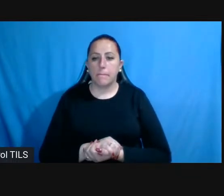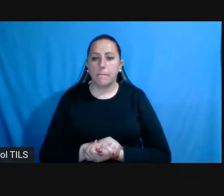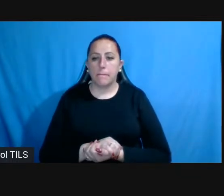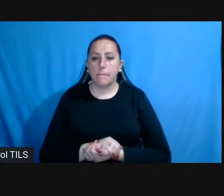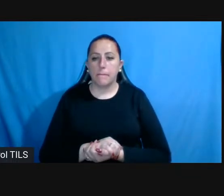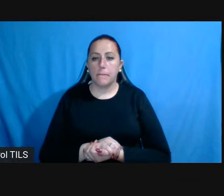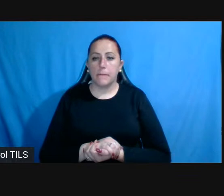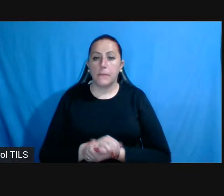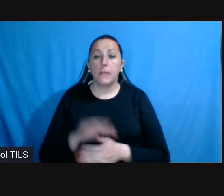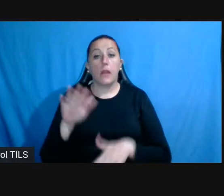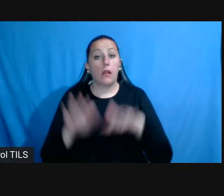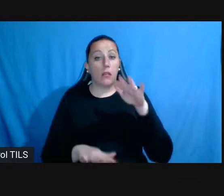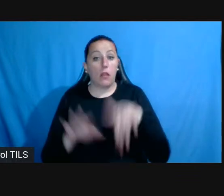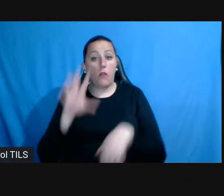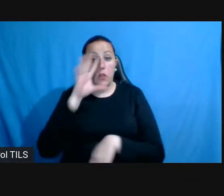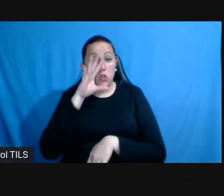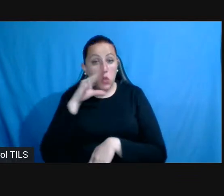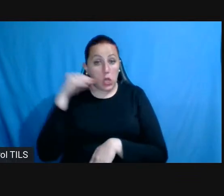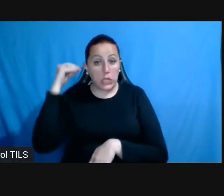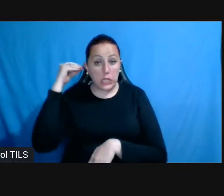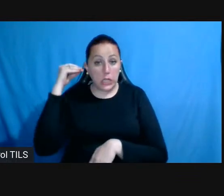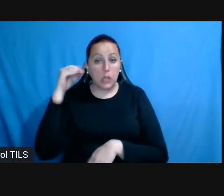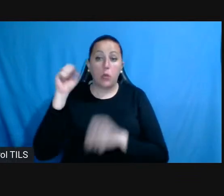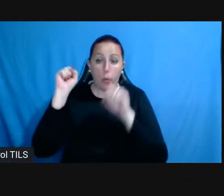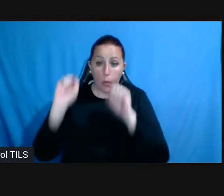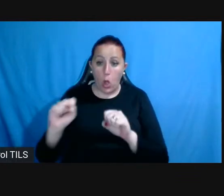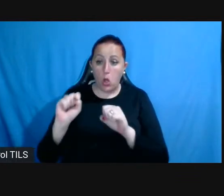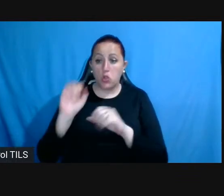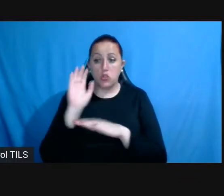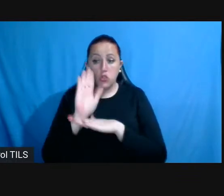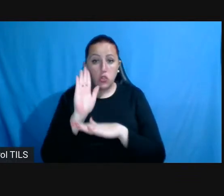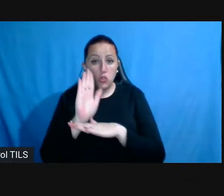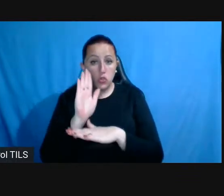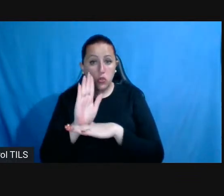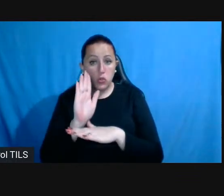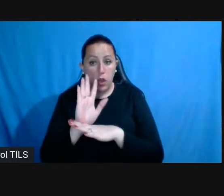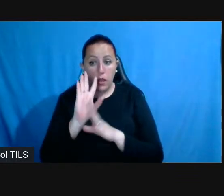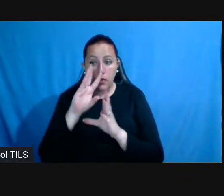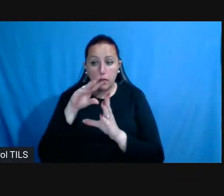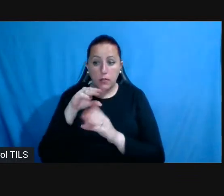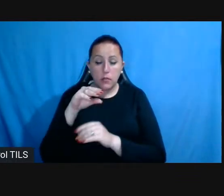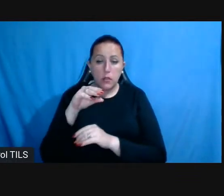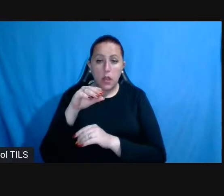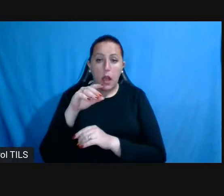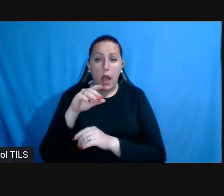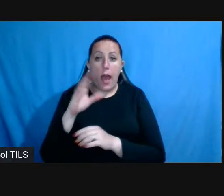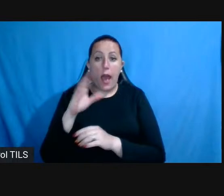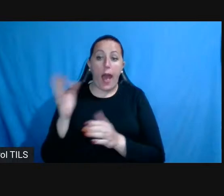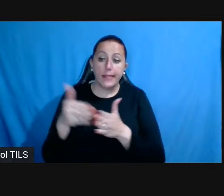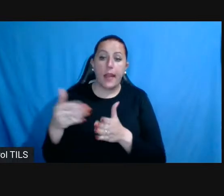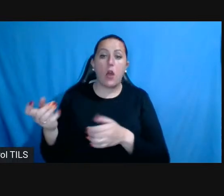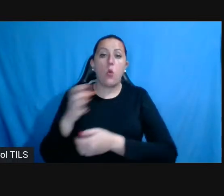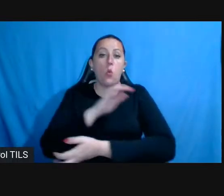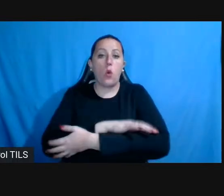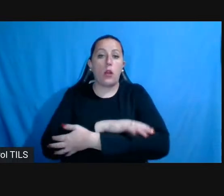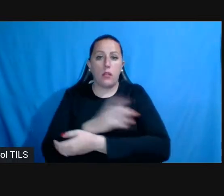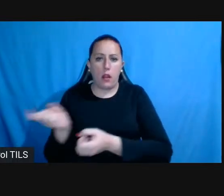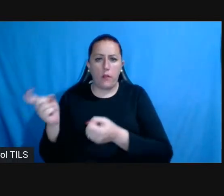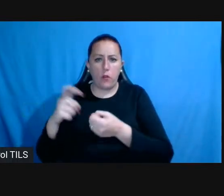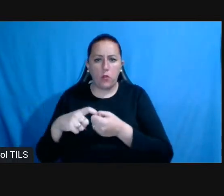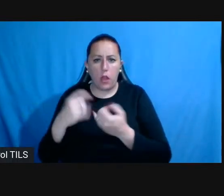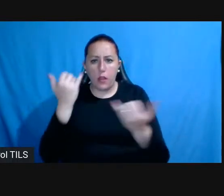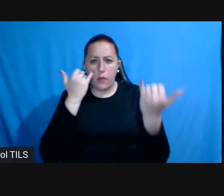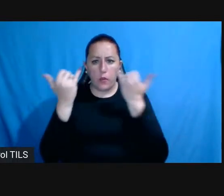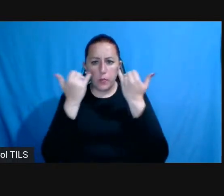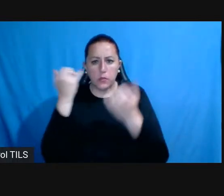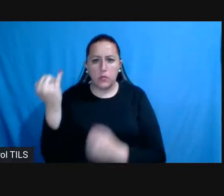Talvez o Cassiano possa nos auxiliar enquanto o André tenta a reconexão, para dar algumas